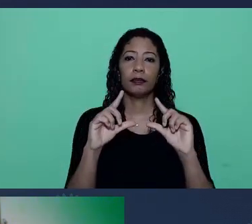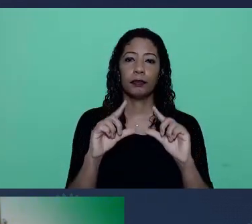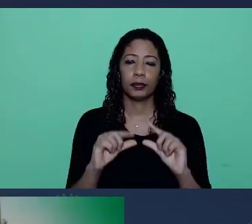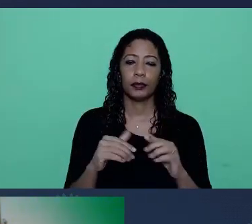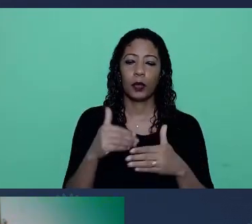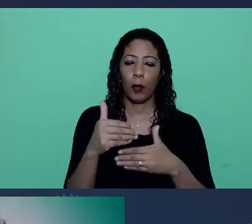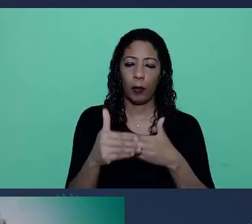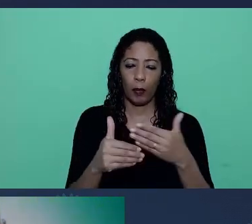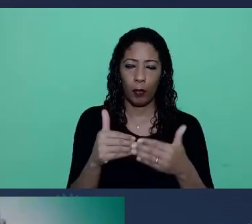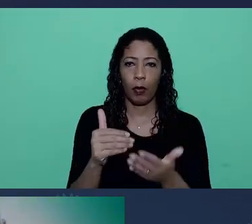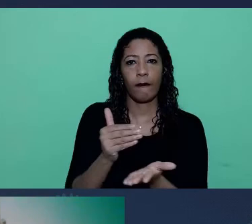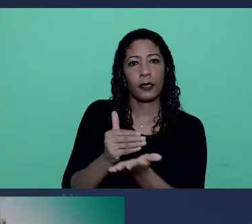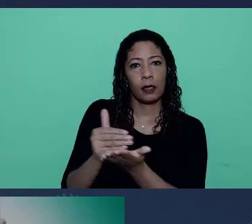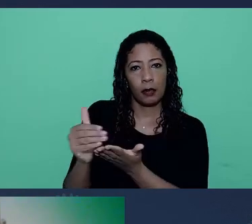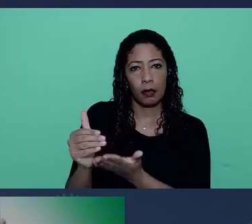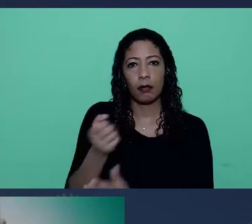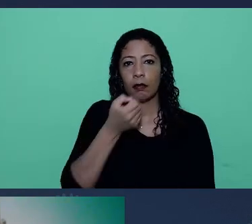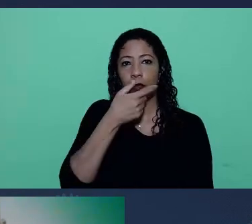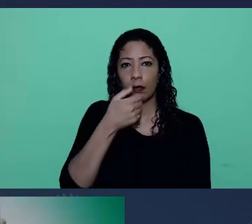o medicamento,